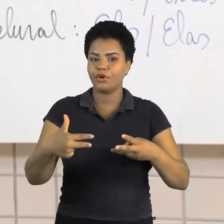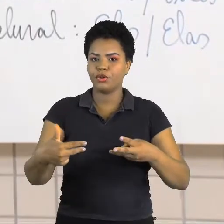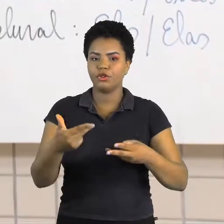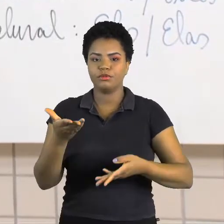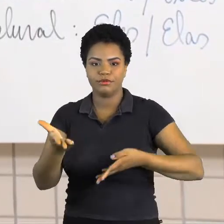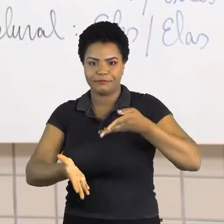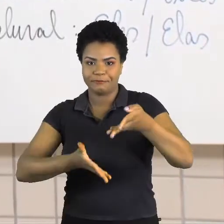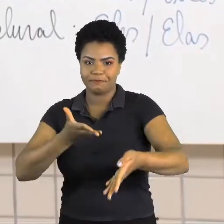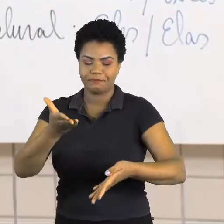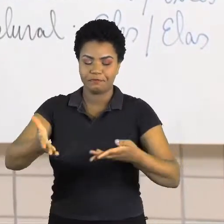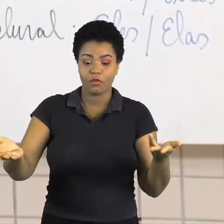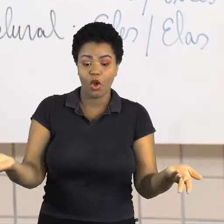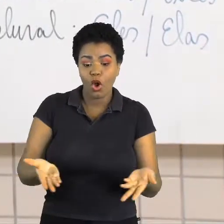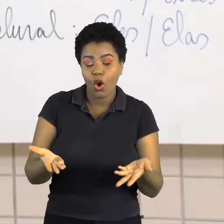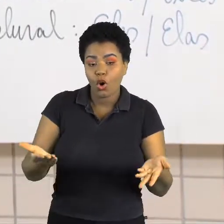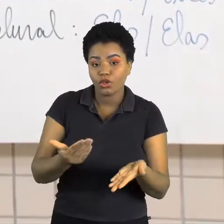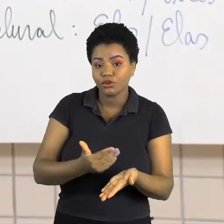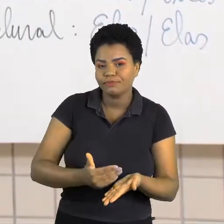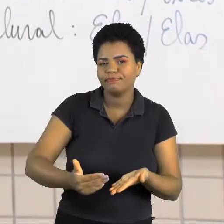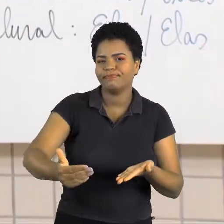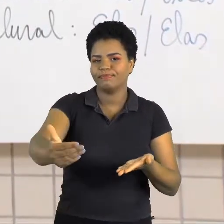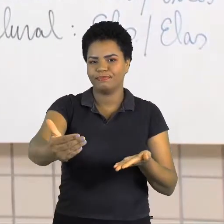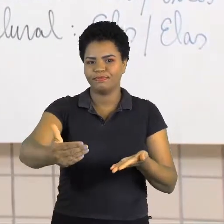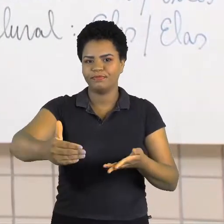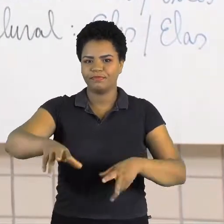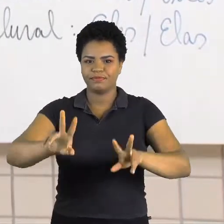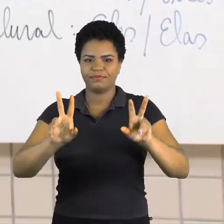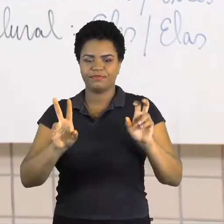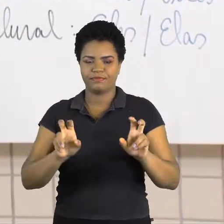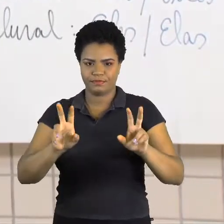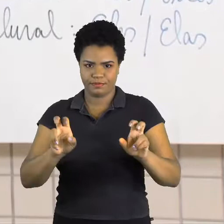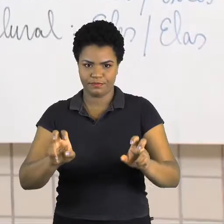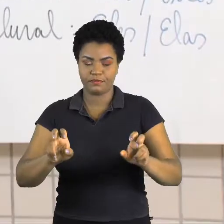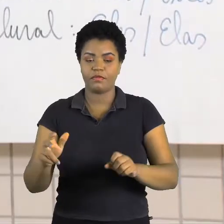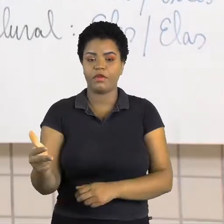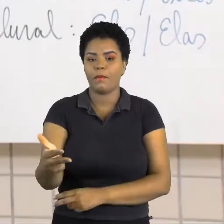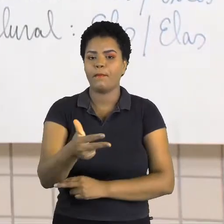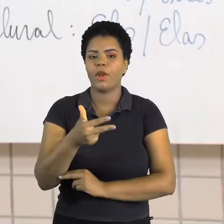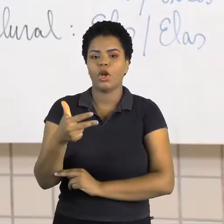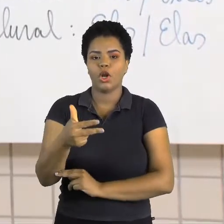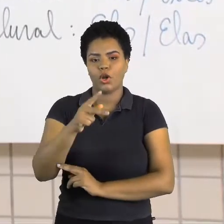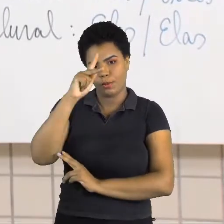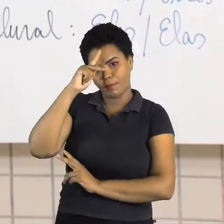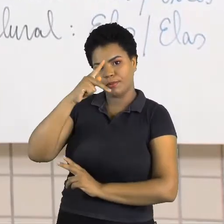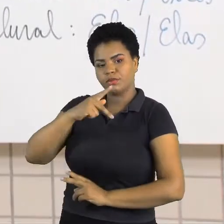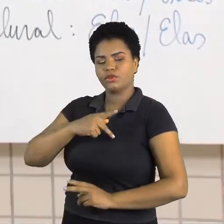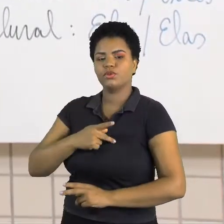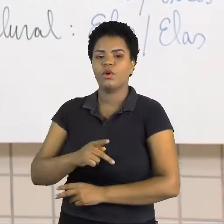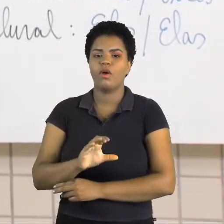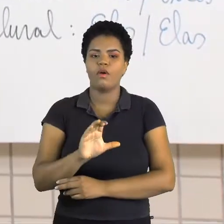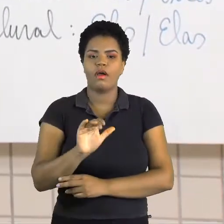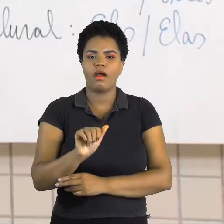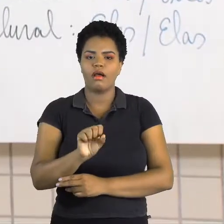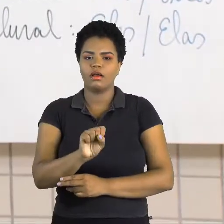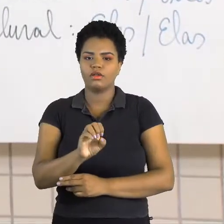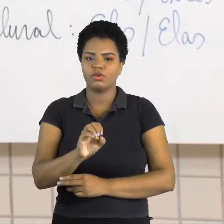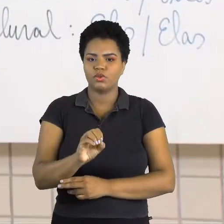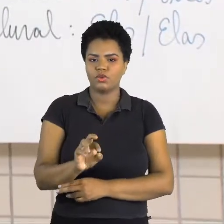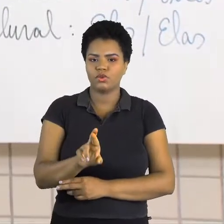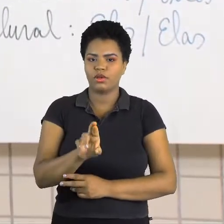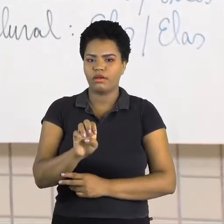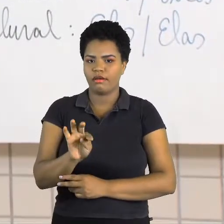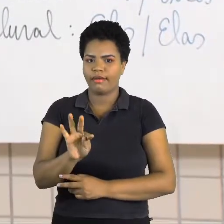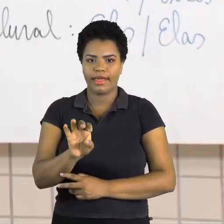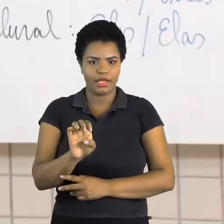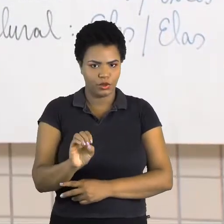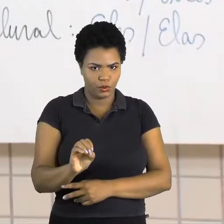início ao nosso assunto de pronome pessoal do caso reto. Vamos observar essa tirinha?